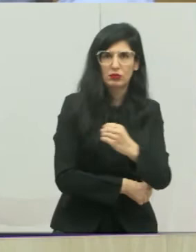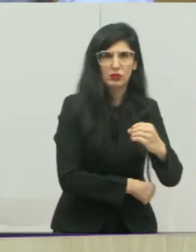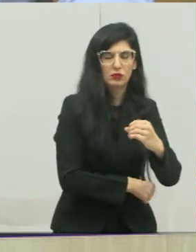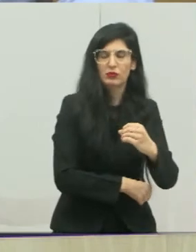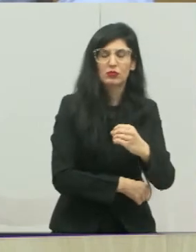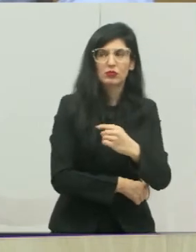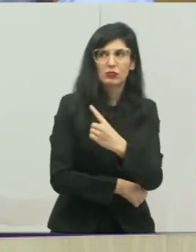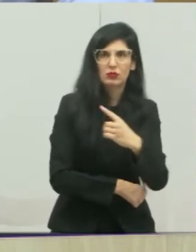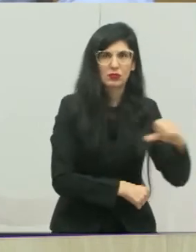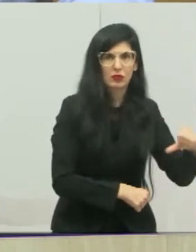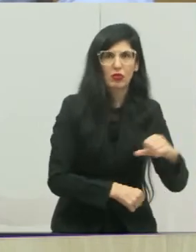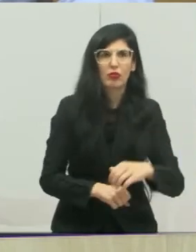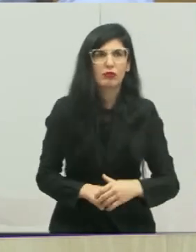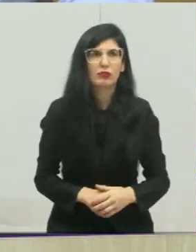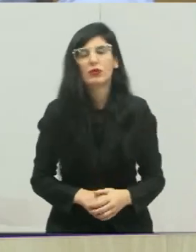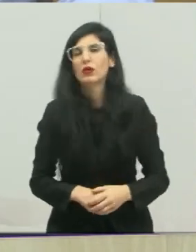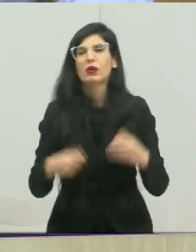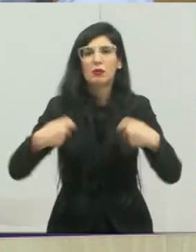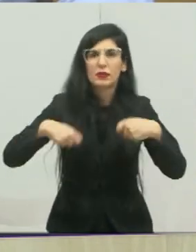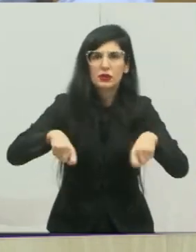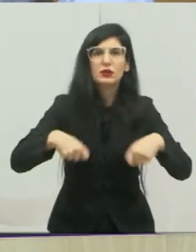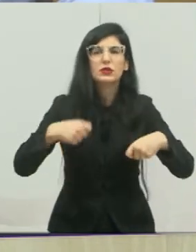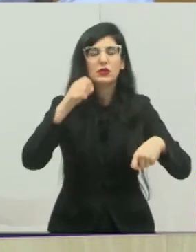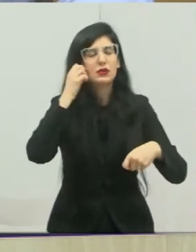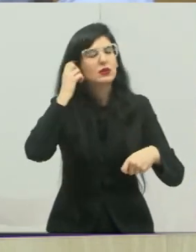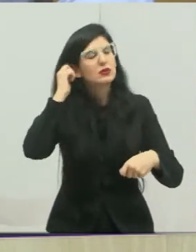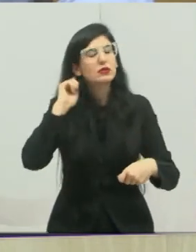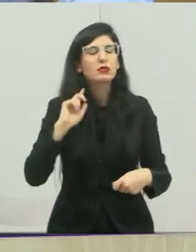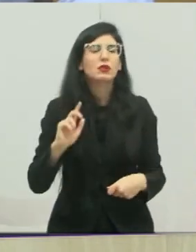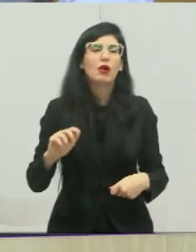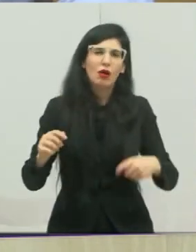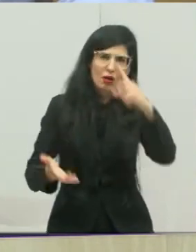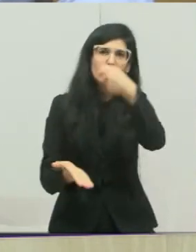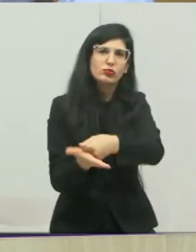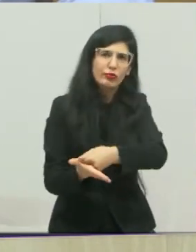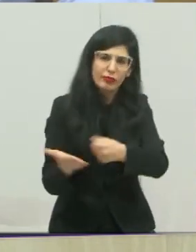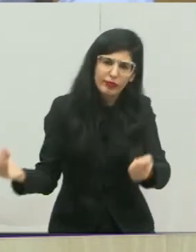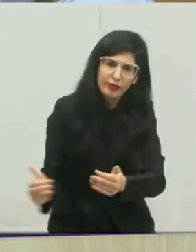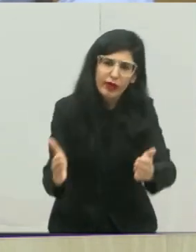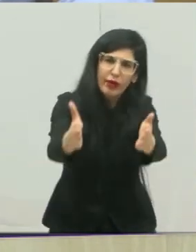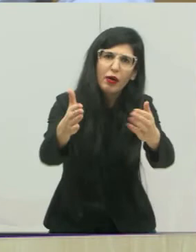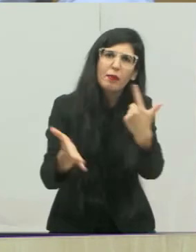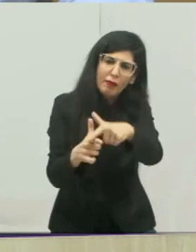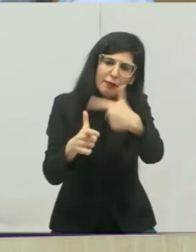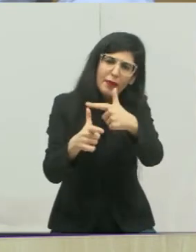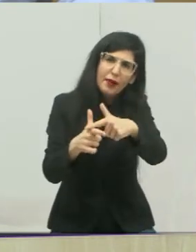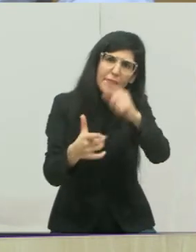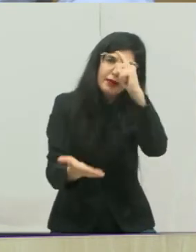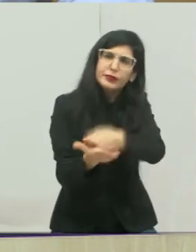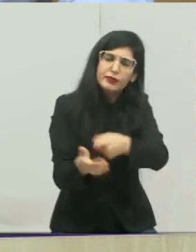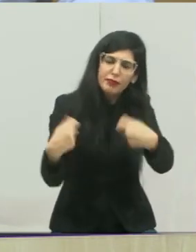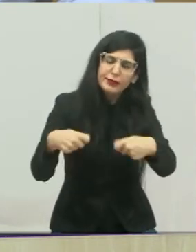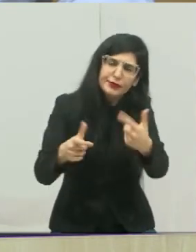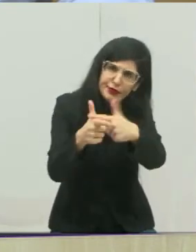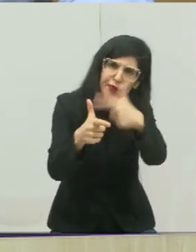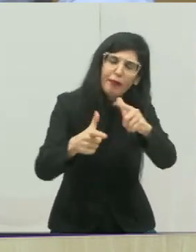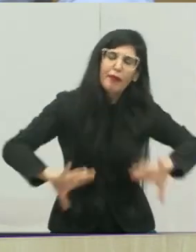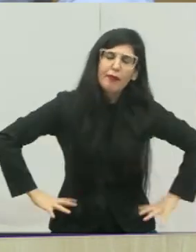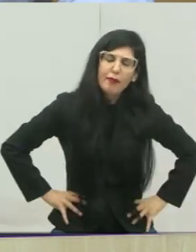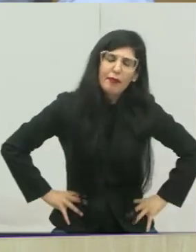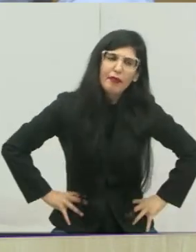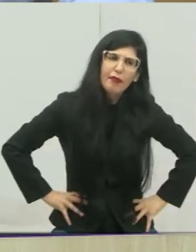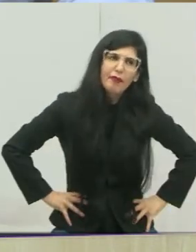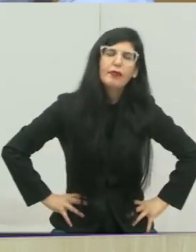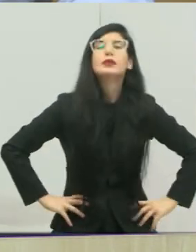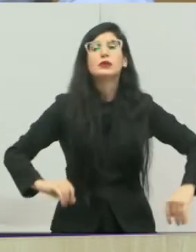área e à recuperação ambiental da margem do Rio Paraíba. Primeiro, sabendo-se da necessidade exigida pela situação narrada e